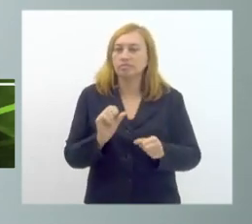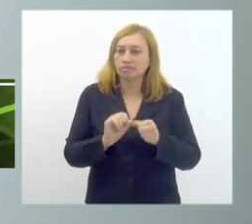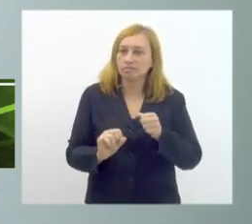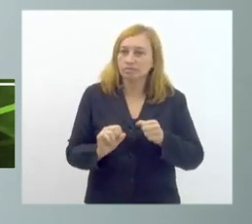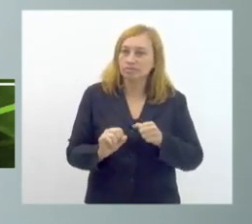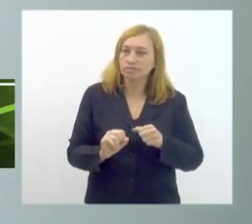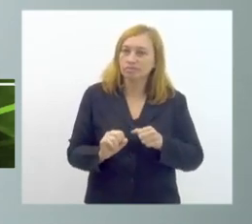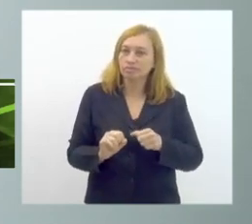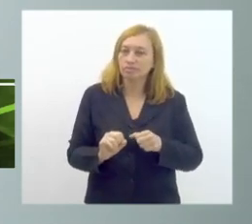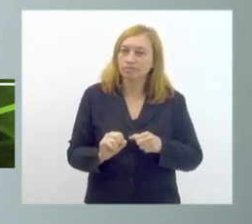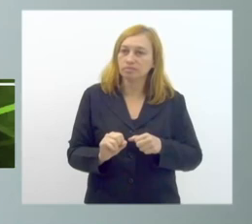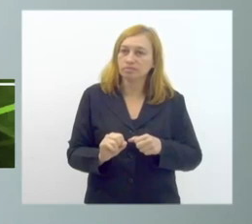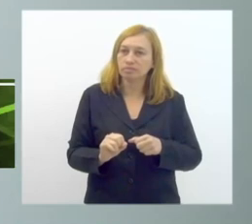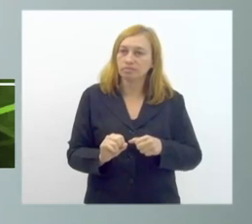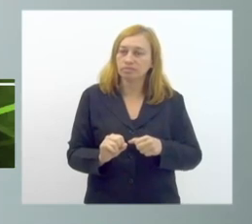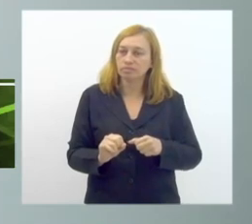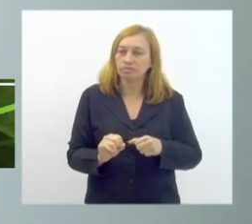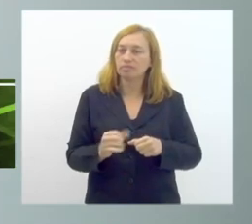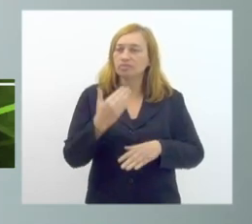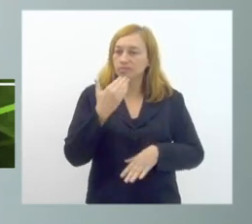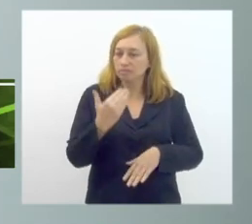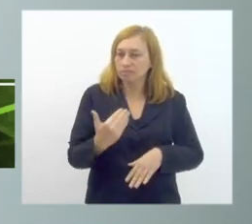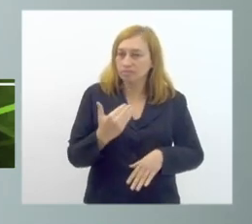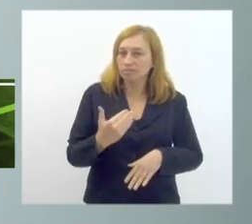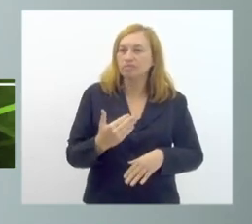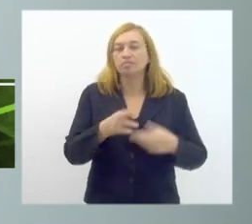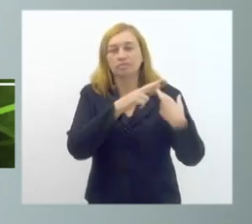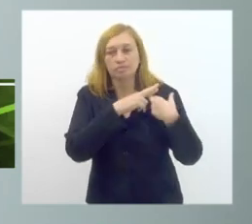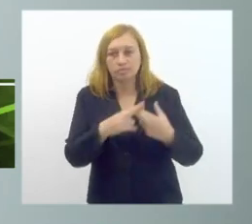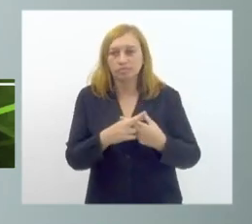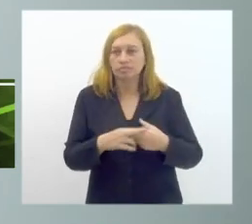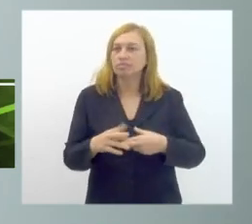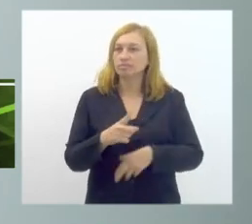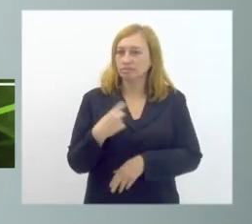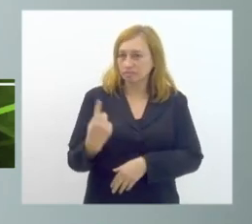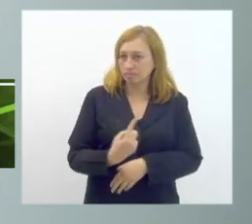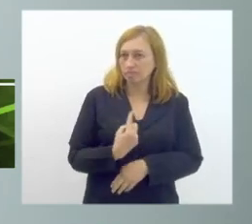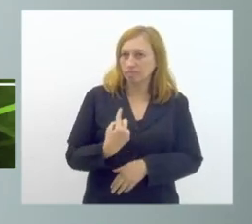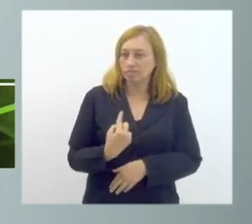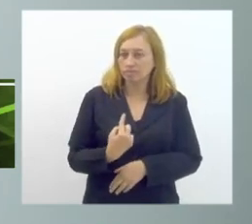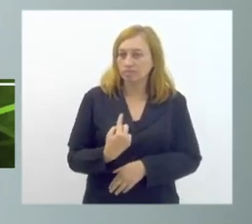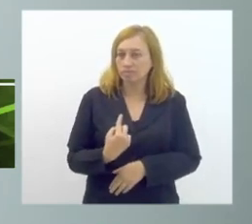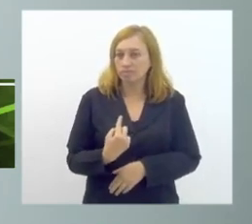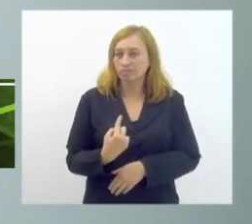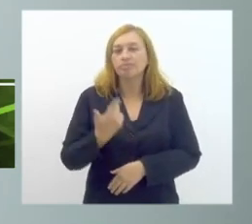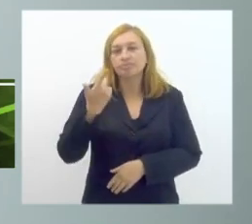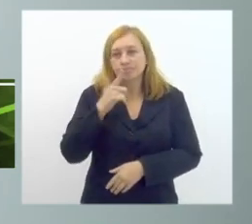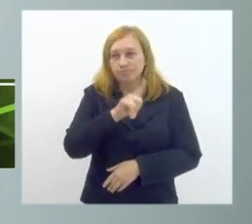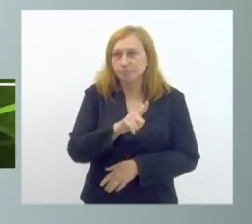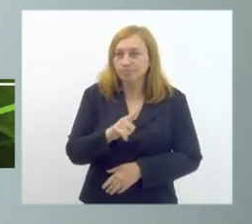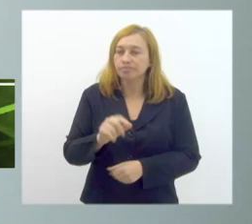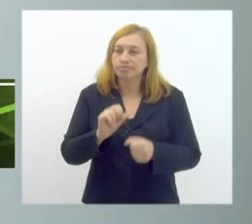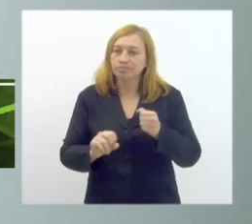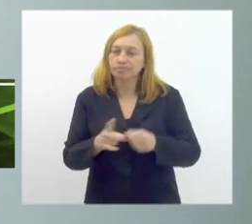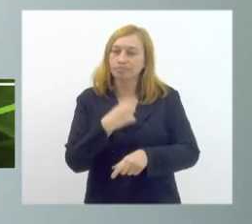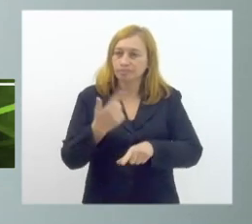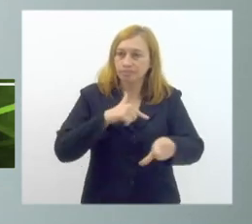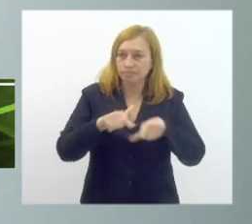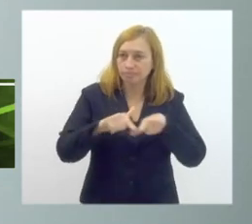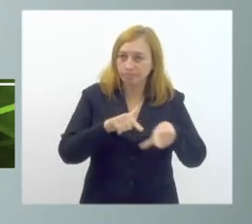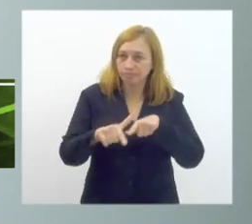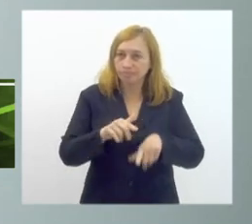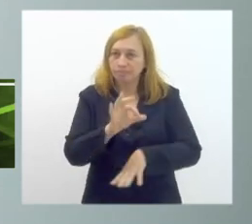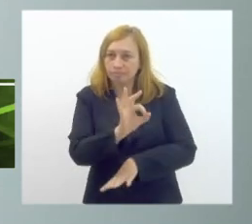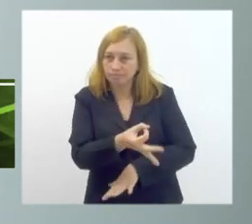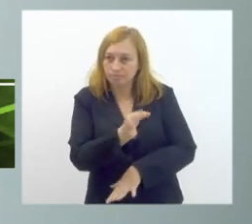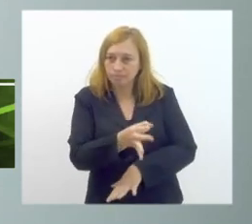o que nos está sendo pedido e a responsabilidade que cabe a gente que a gente consiga executar realmente para que